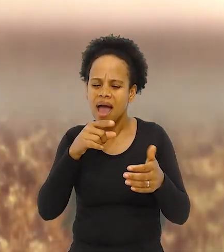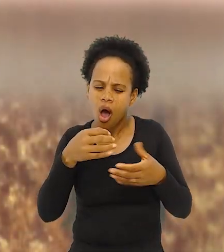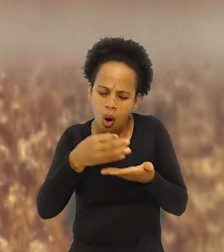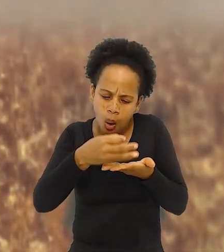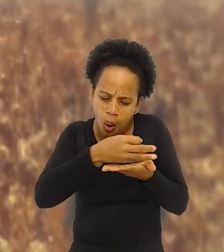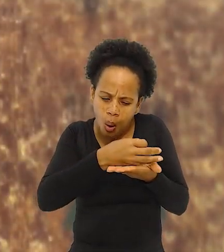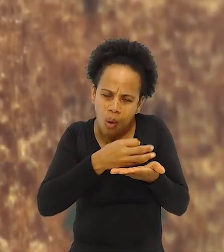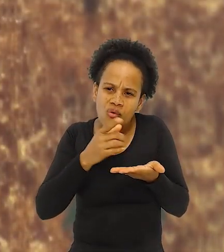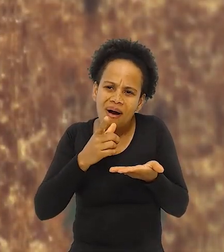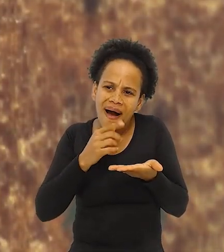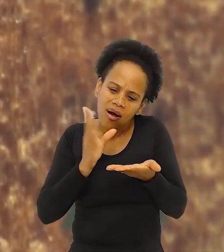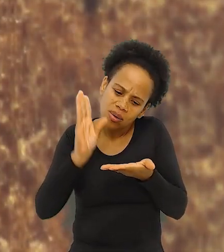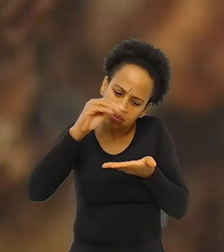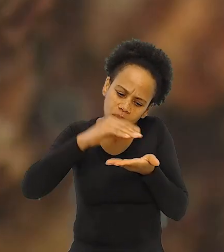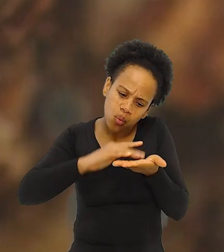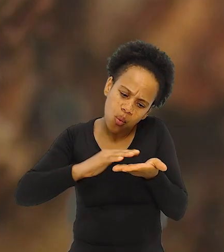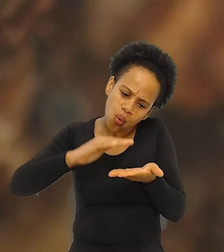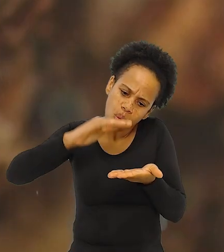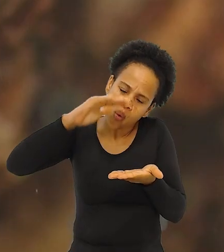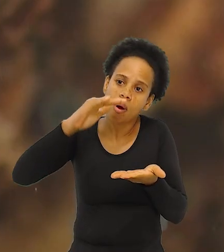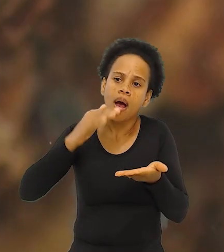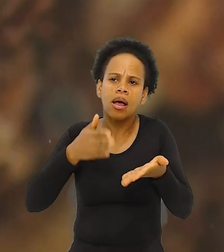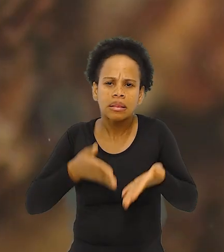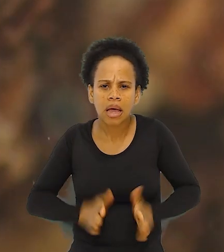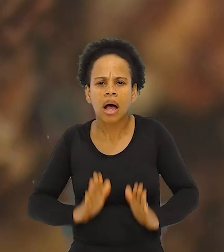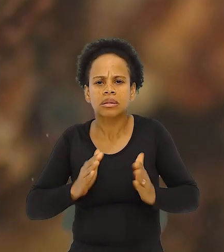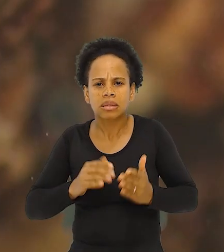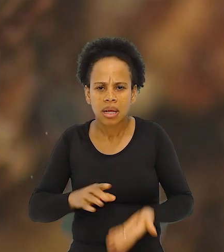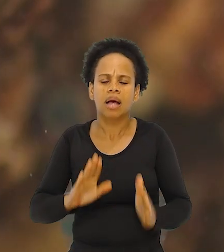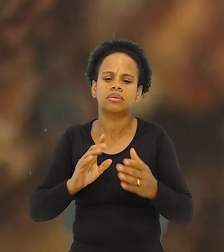que algumas das larvas nasçam gradualmente.